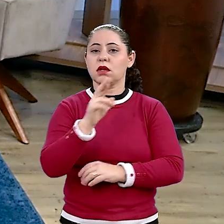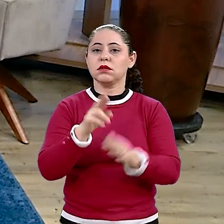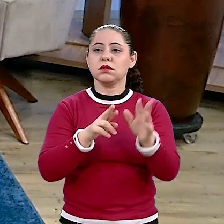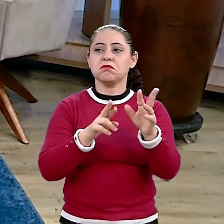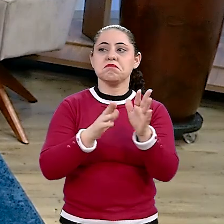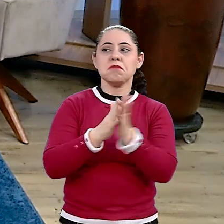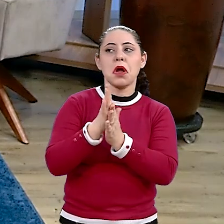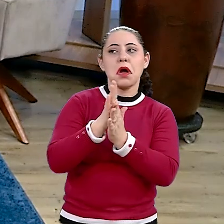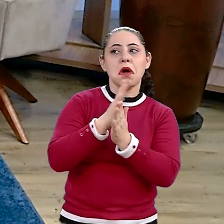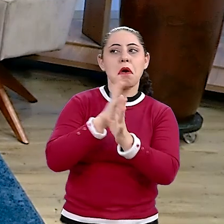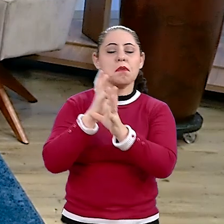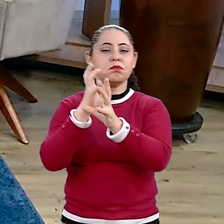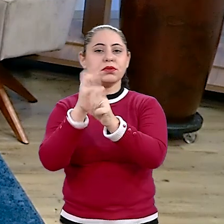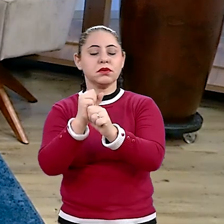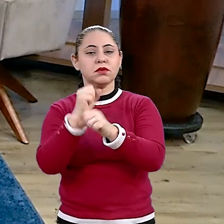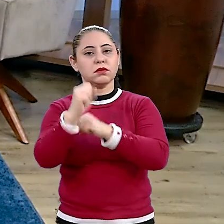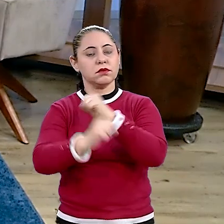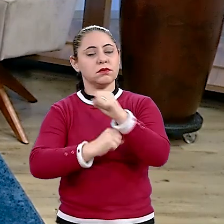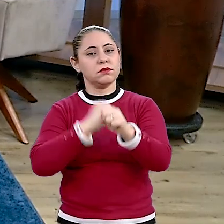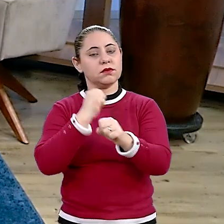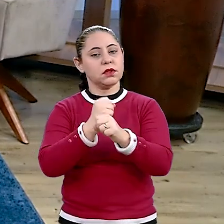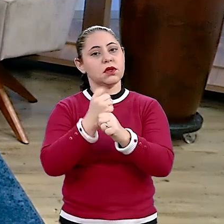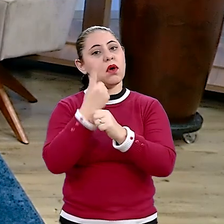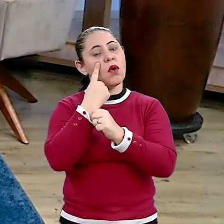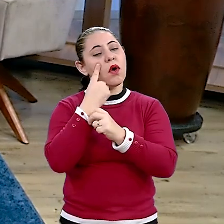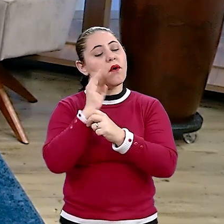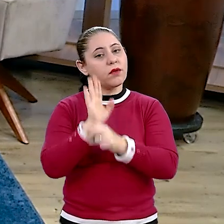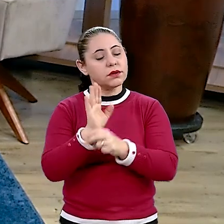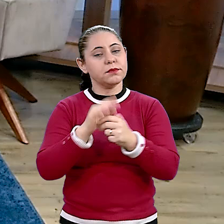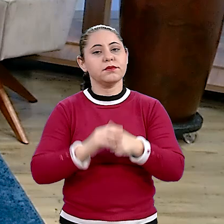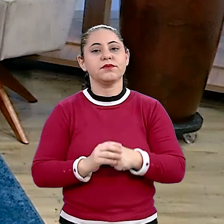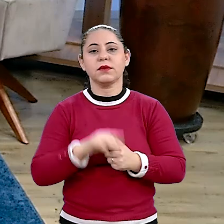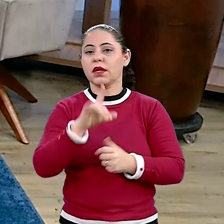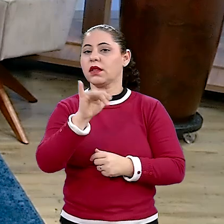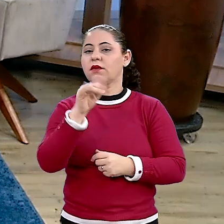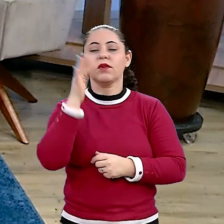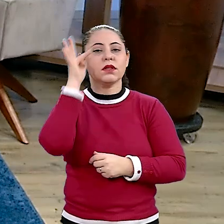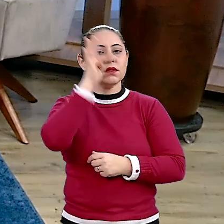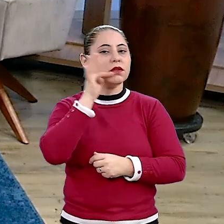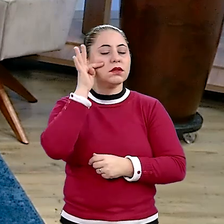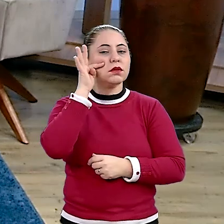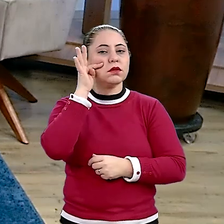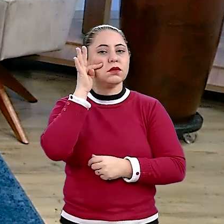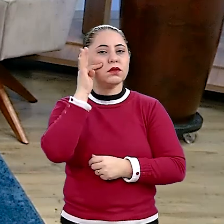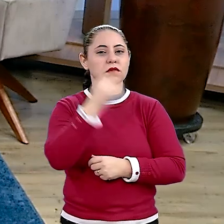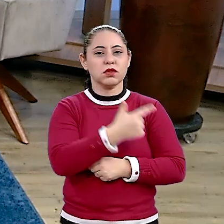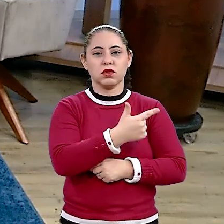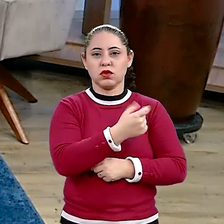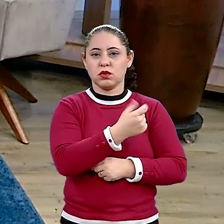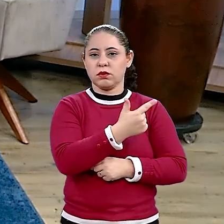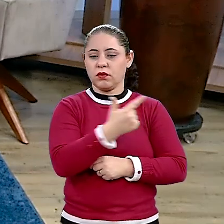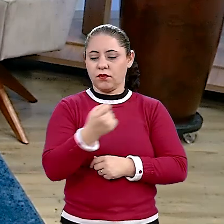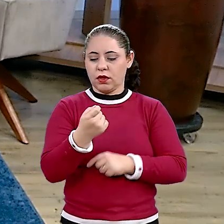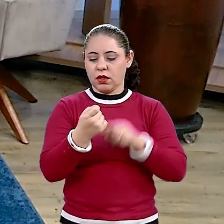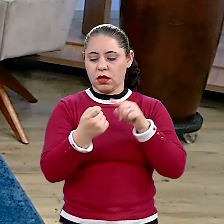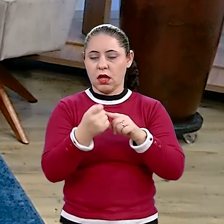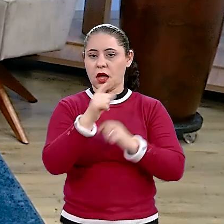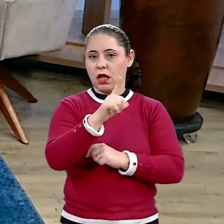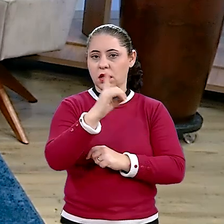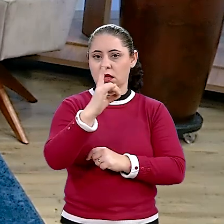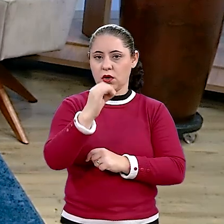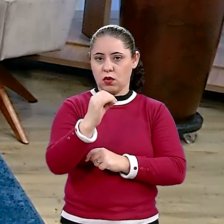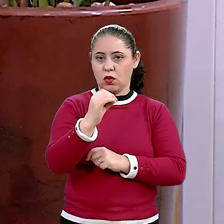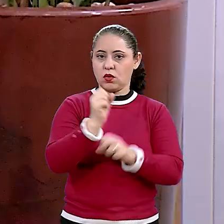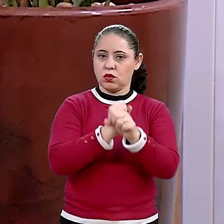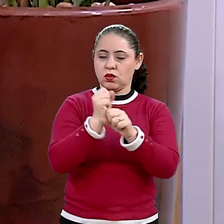perspectiva de arrecadação para o ano que vem. Só para você ter uma ideia, Liv e Thiago, em 2020, a lei